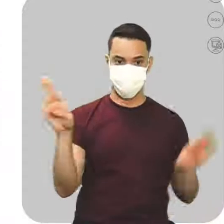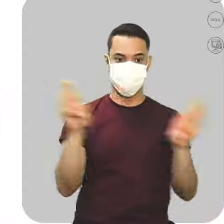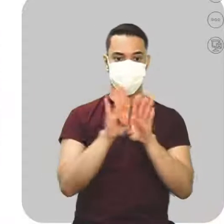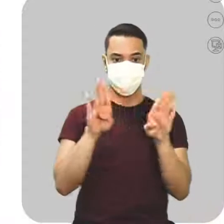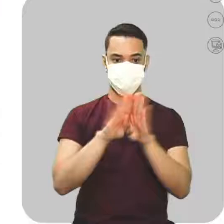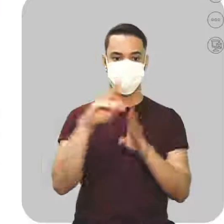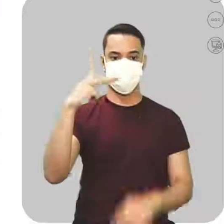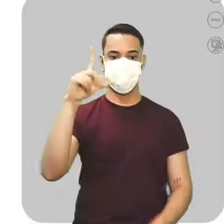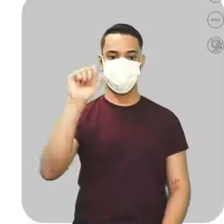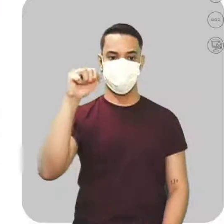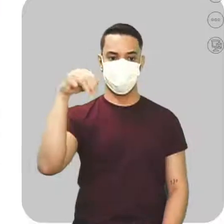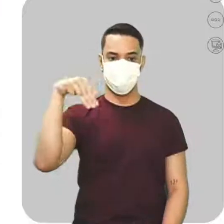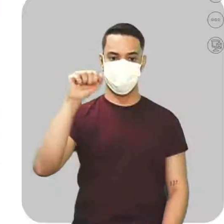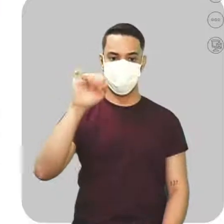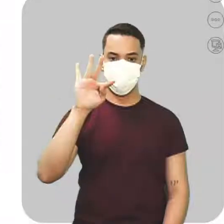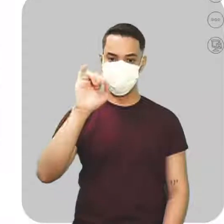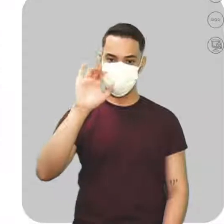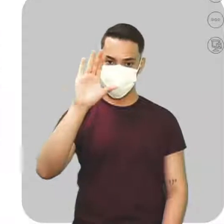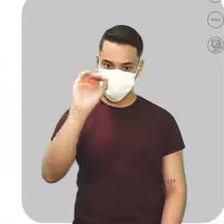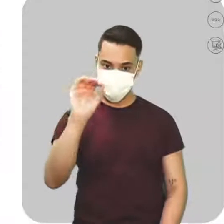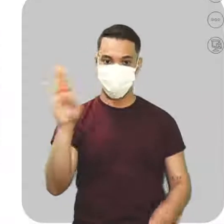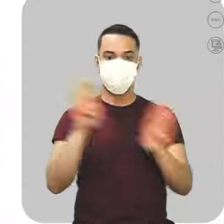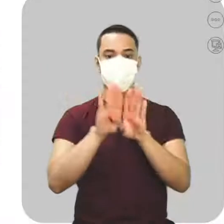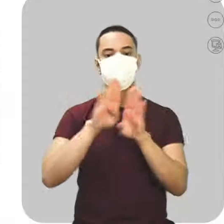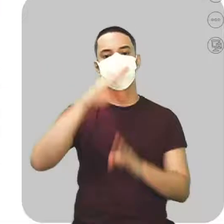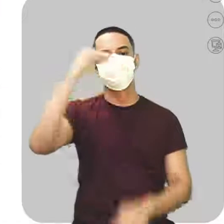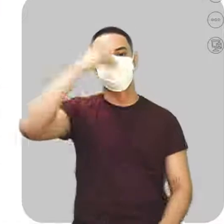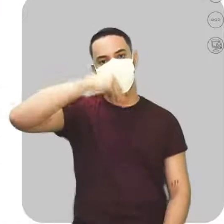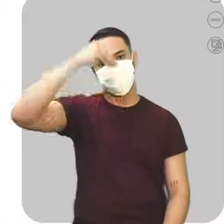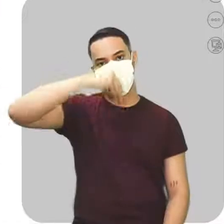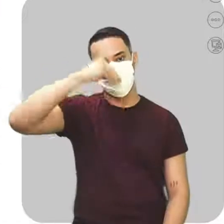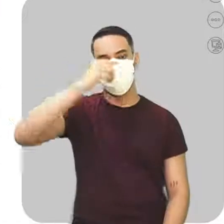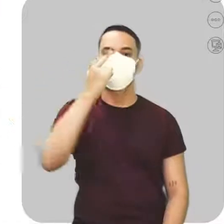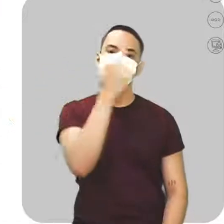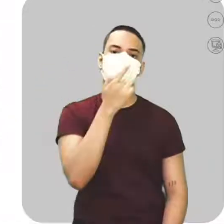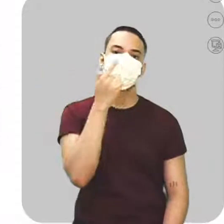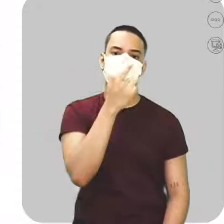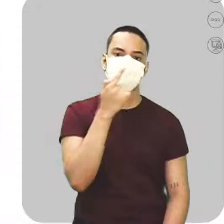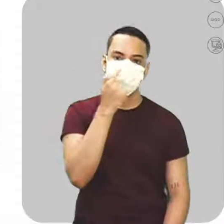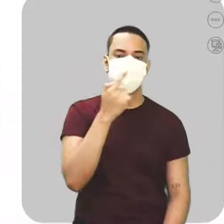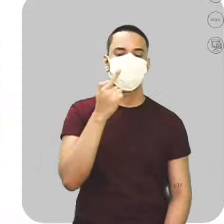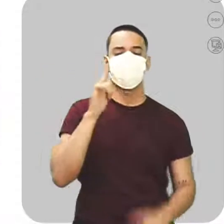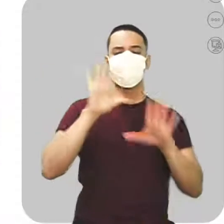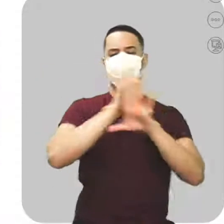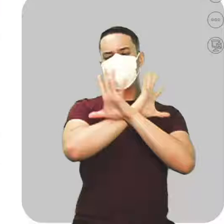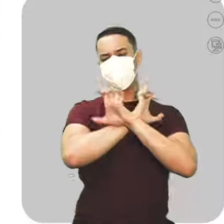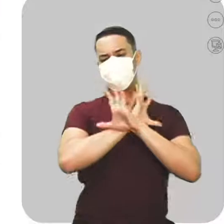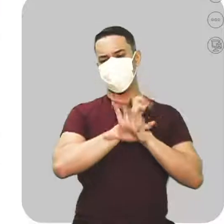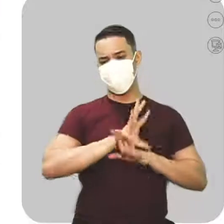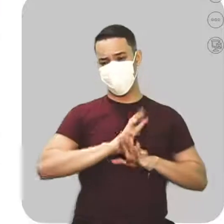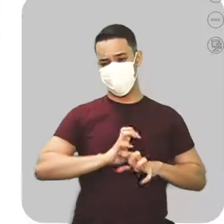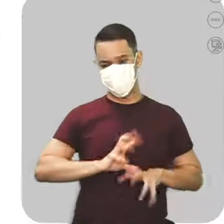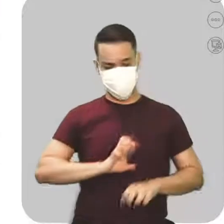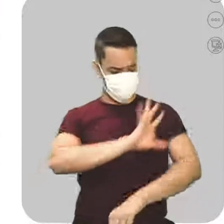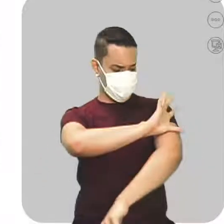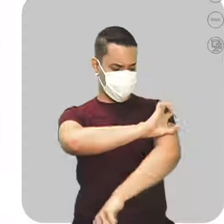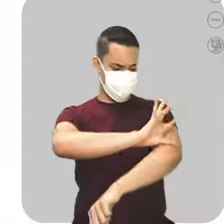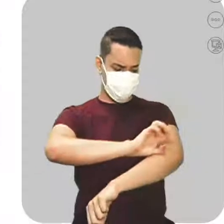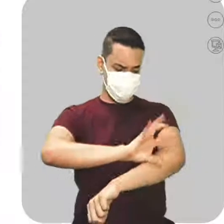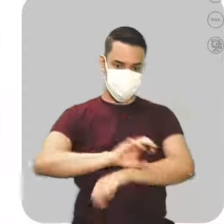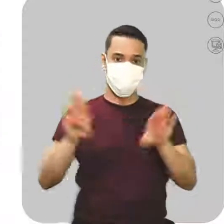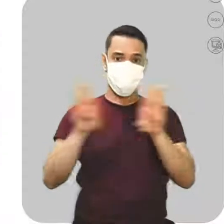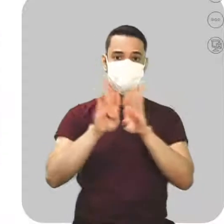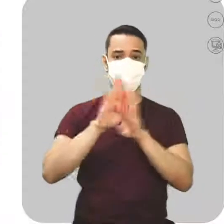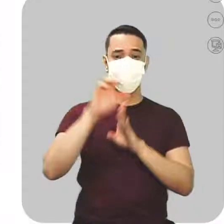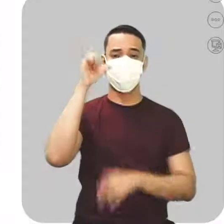sanguínea, além de maior fraqueza muscular, dores nas articulações, apneia do